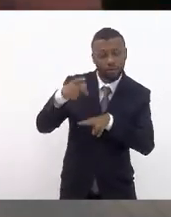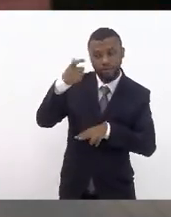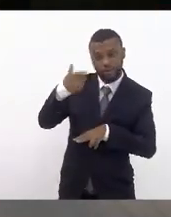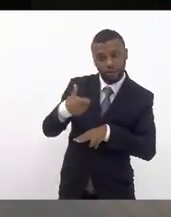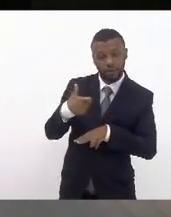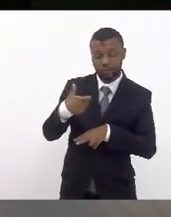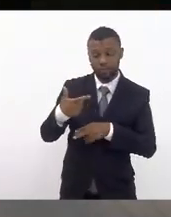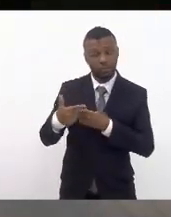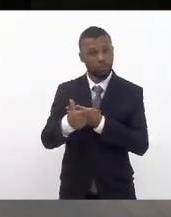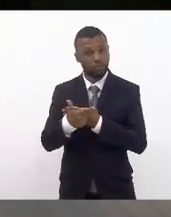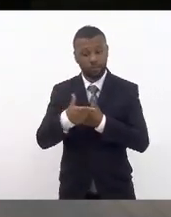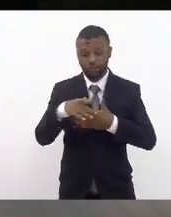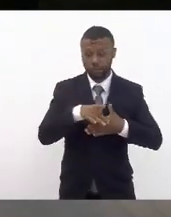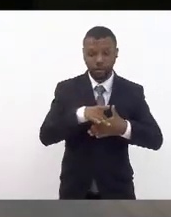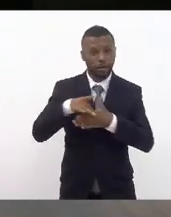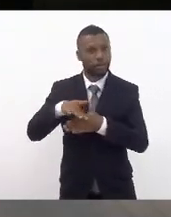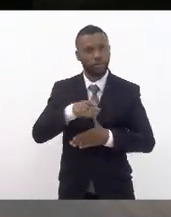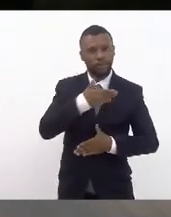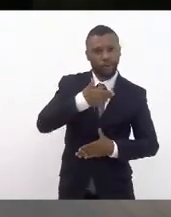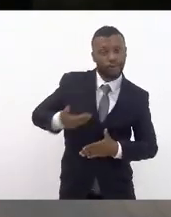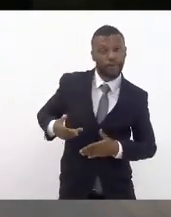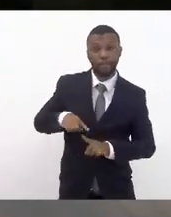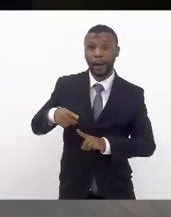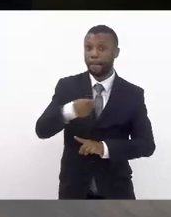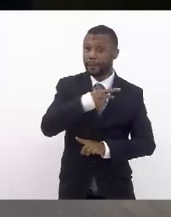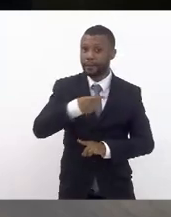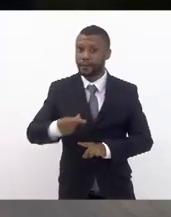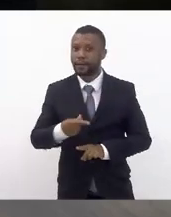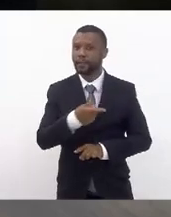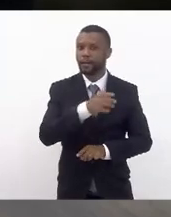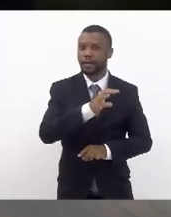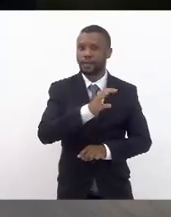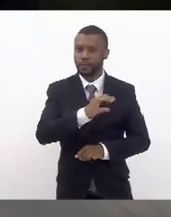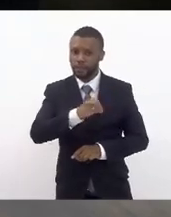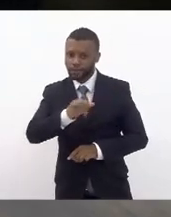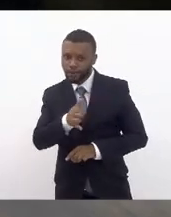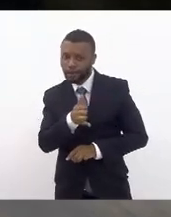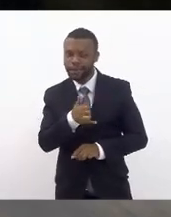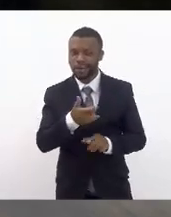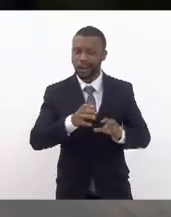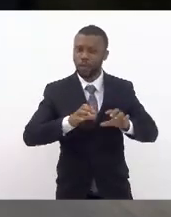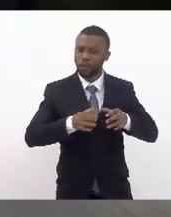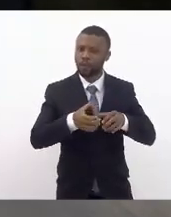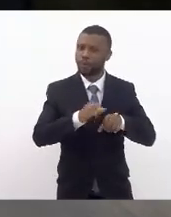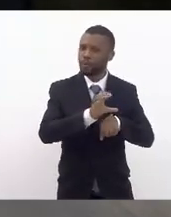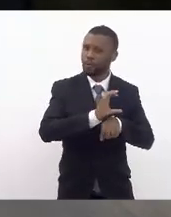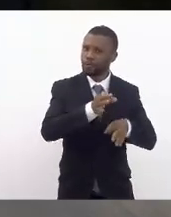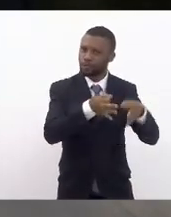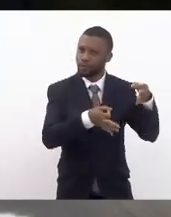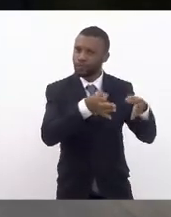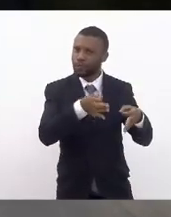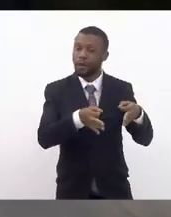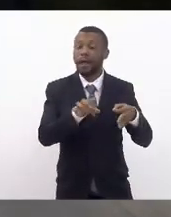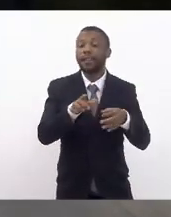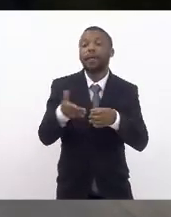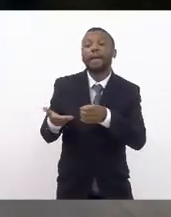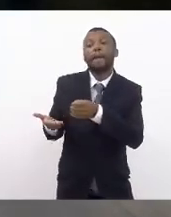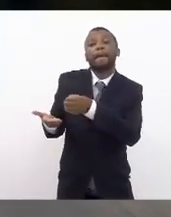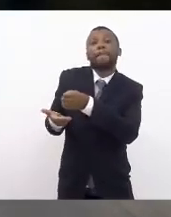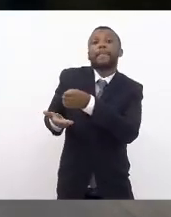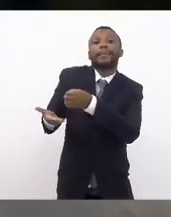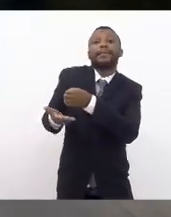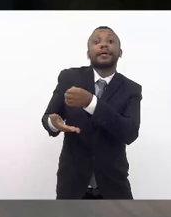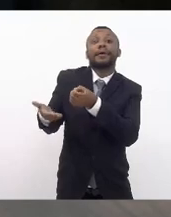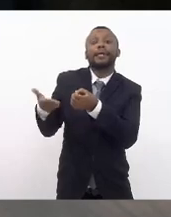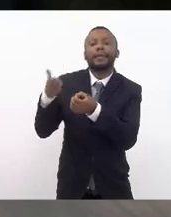como presidente da CCJ, ela não se baseia em ilações, ela se baseia em